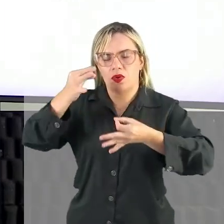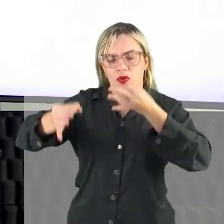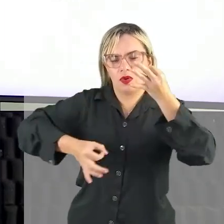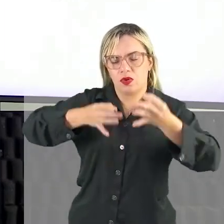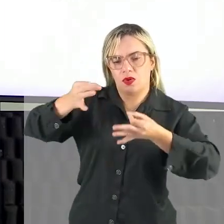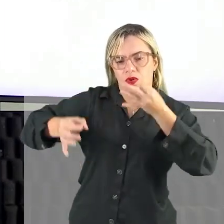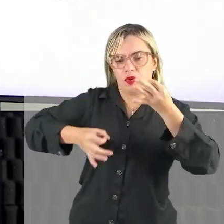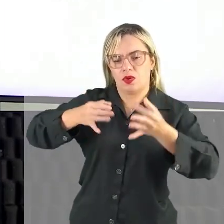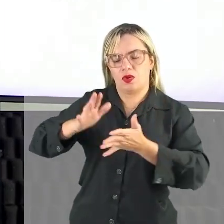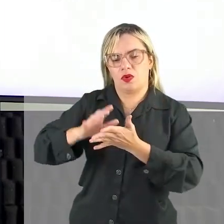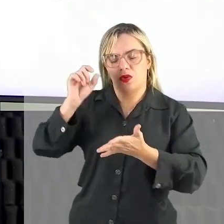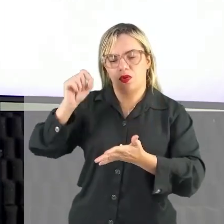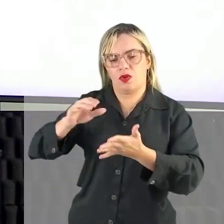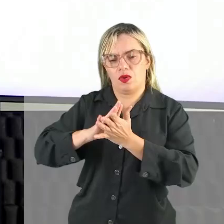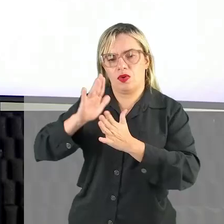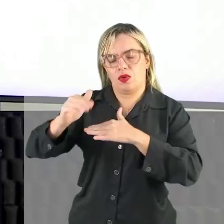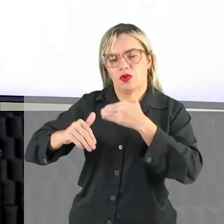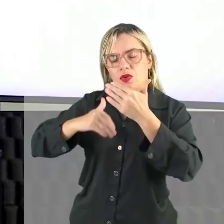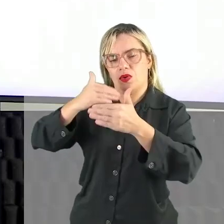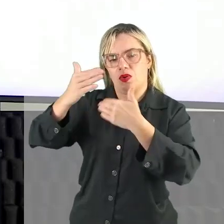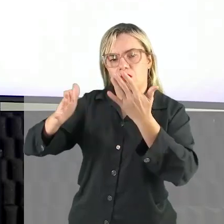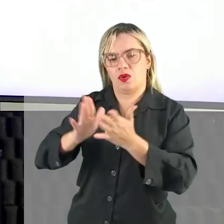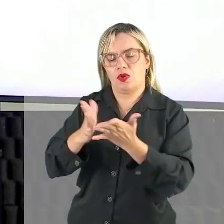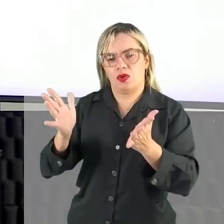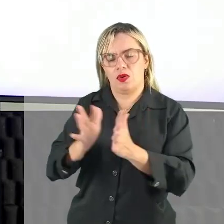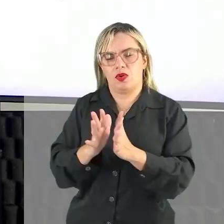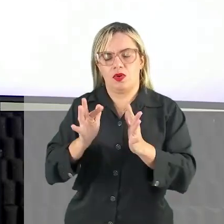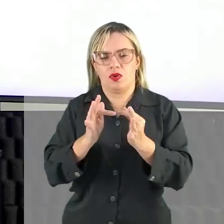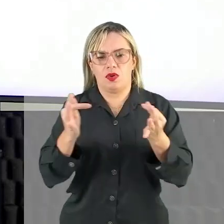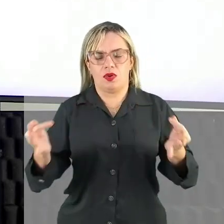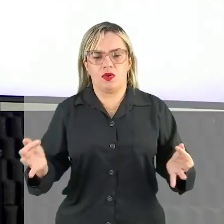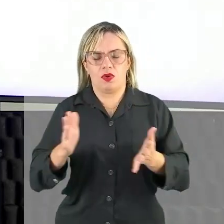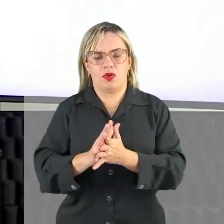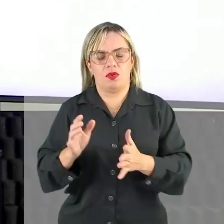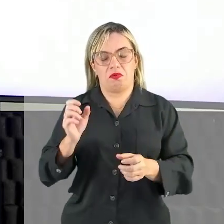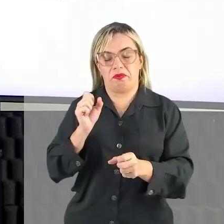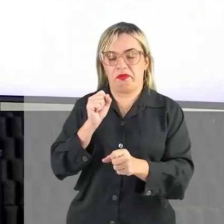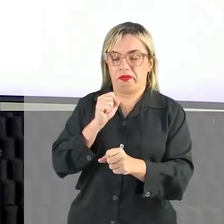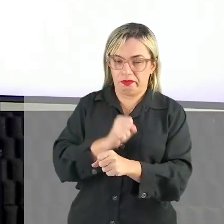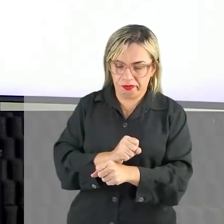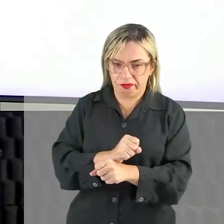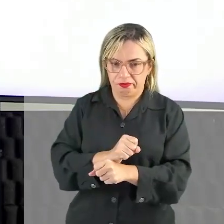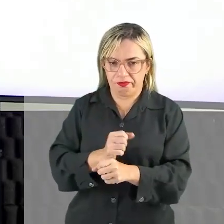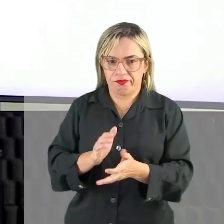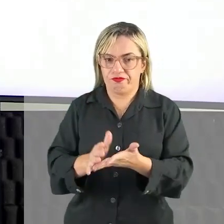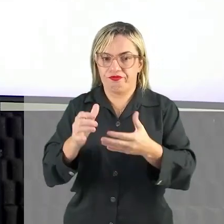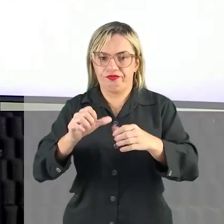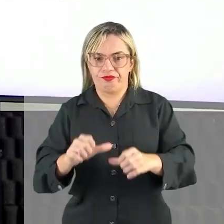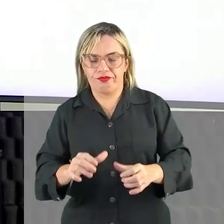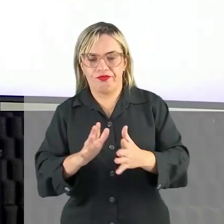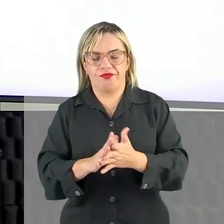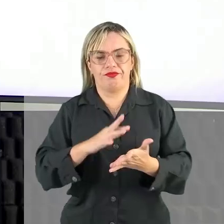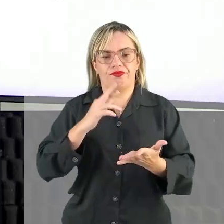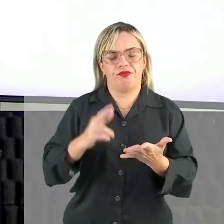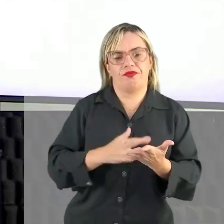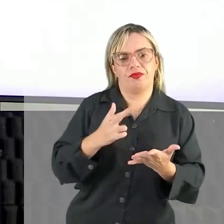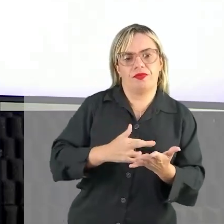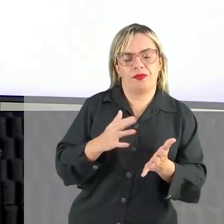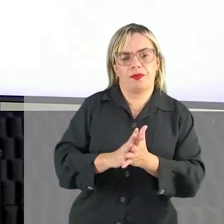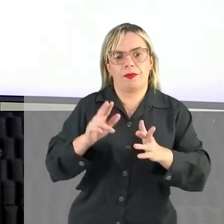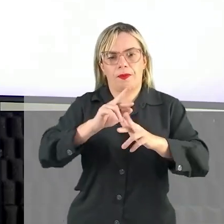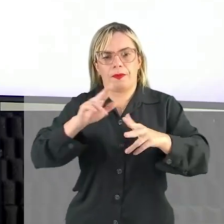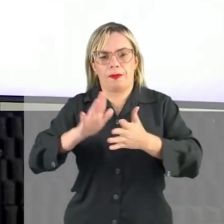ao meu argumento a evolução ou simplesmente a estagnação dele eu vejo muitas redações com um